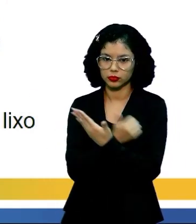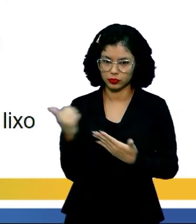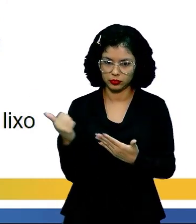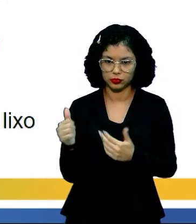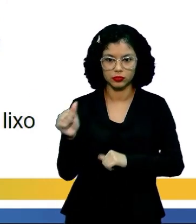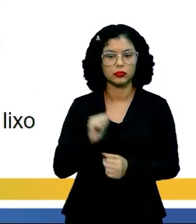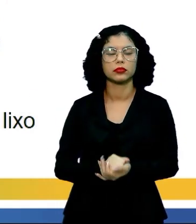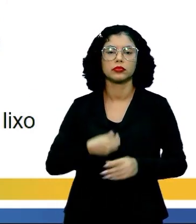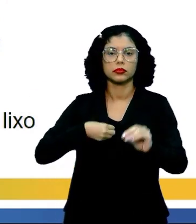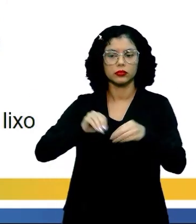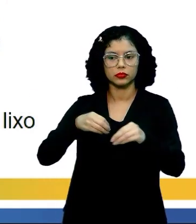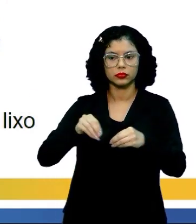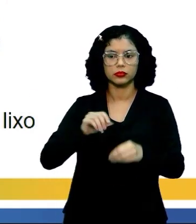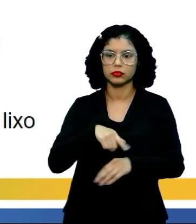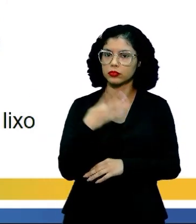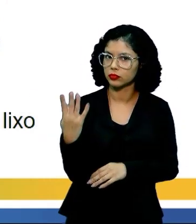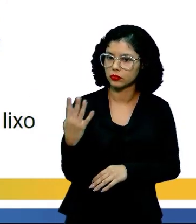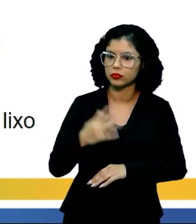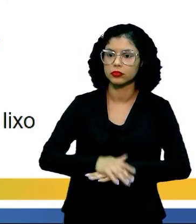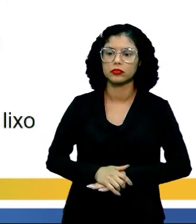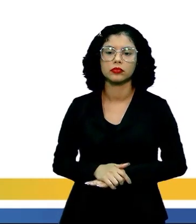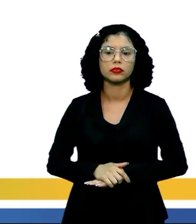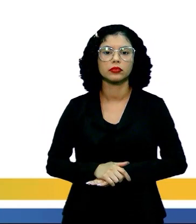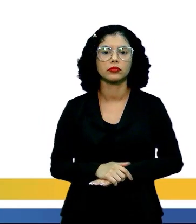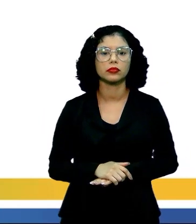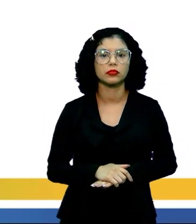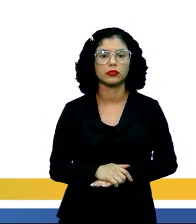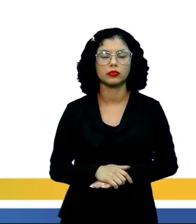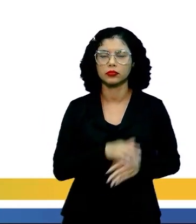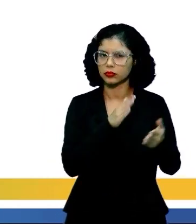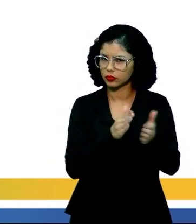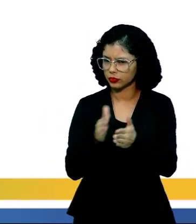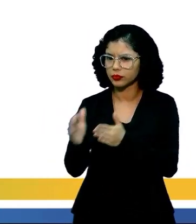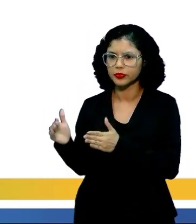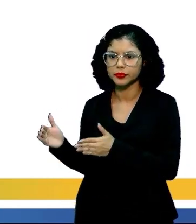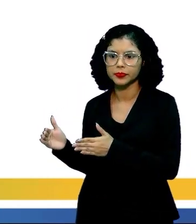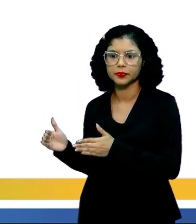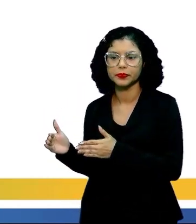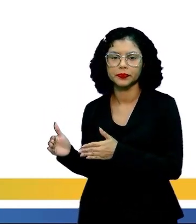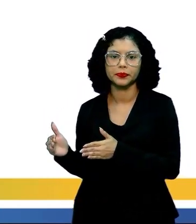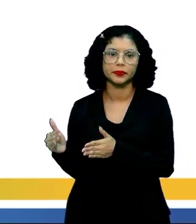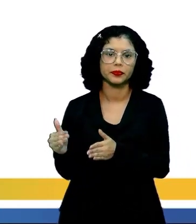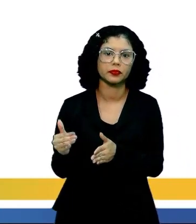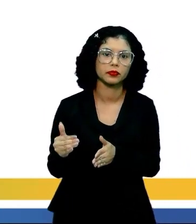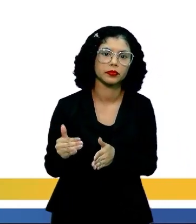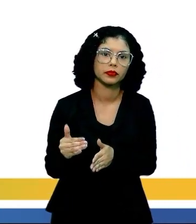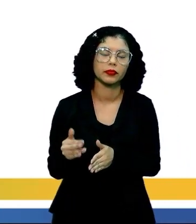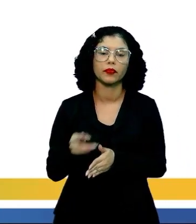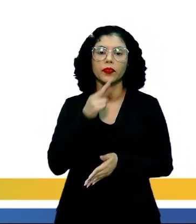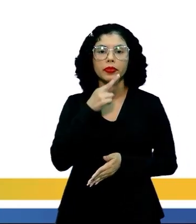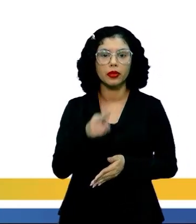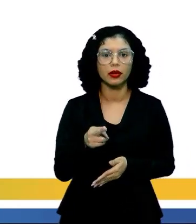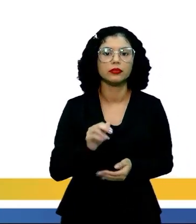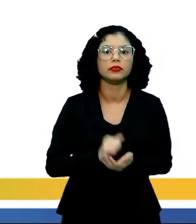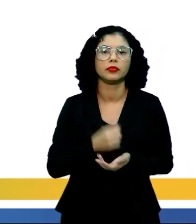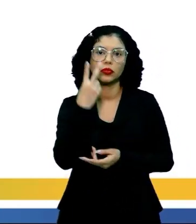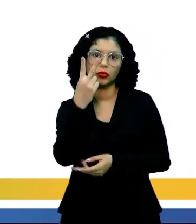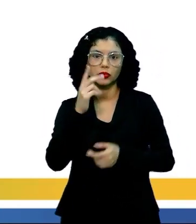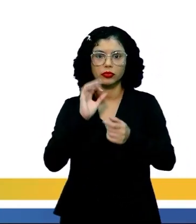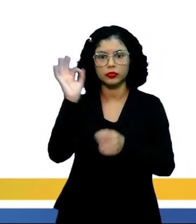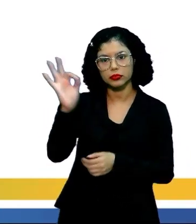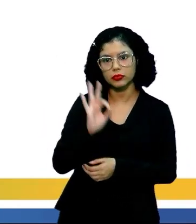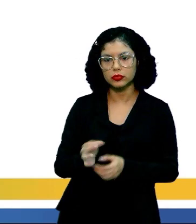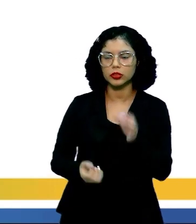que garantam a reciclagem de quanto? Vamos acompanhar passo a passo? Pelo enunciado, recicla-se 2%